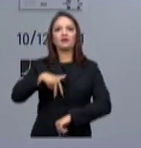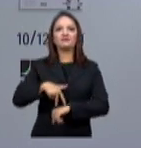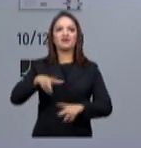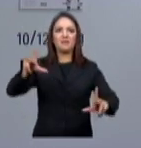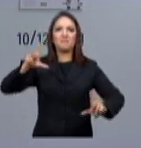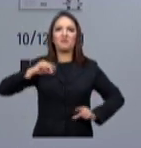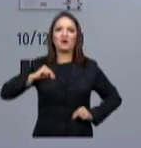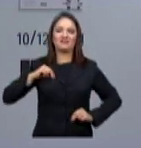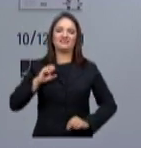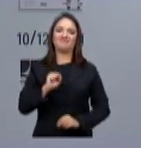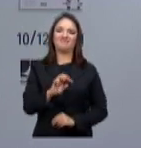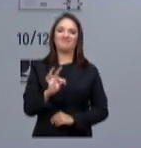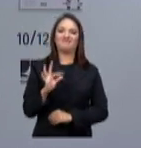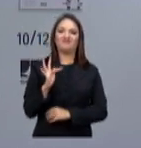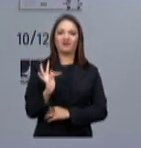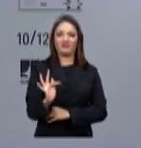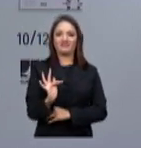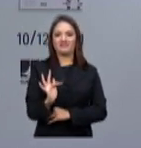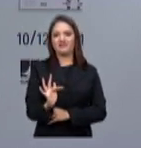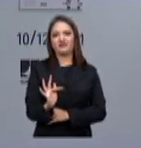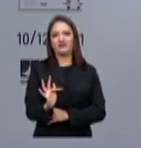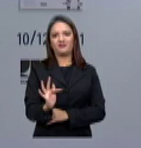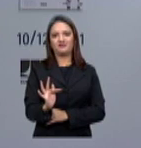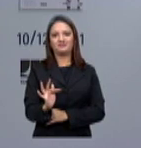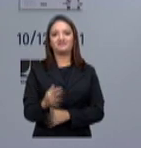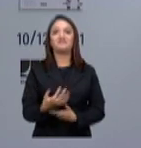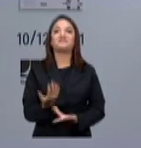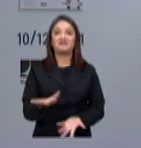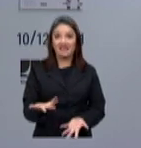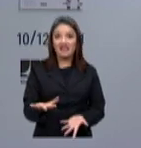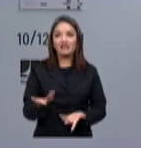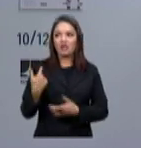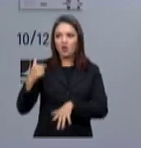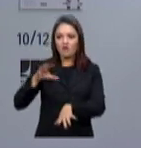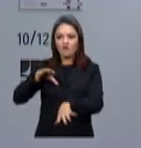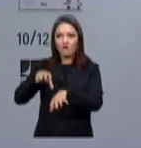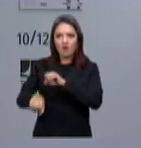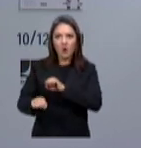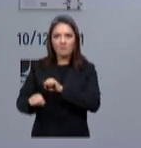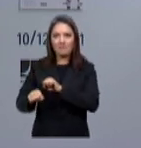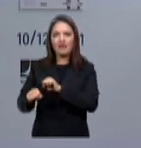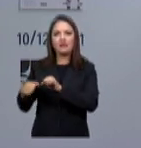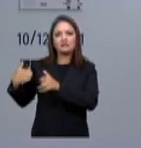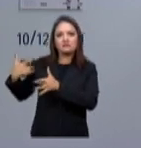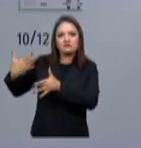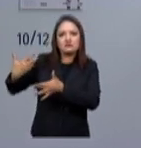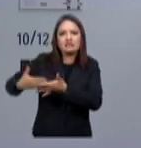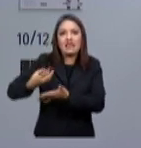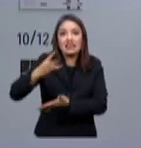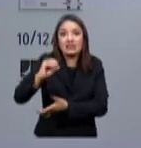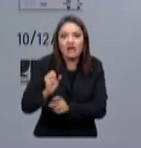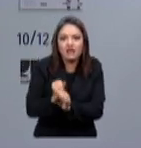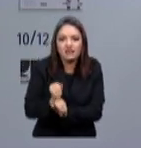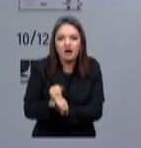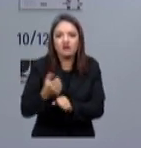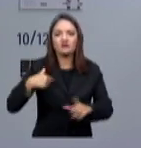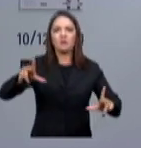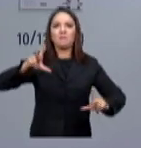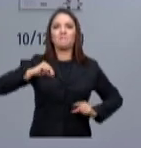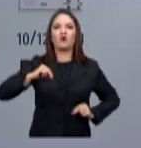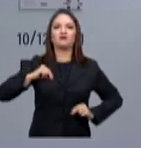Federal é isso quer dizer 30 anos é bastante tempo numa vida humana mas no